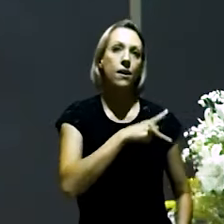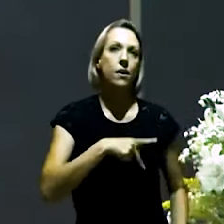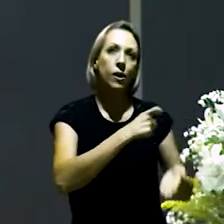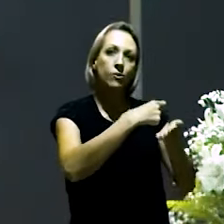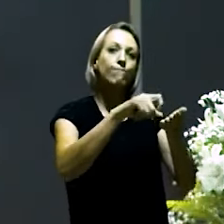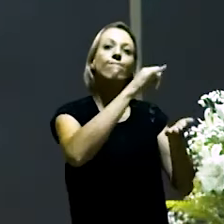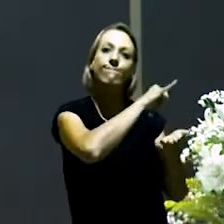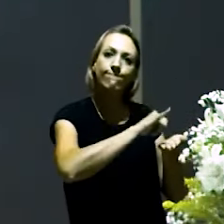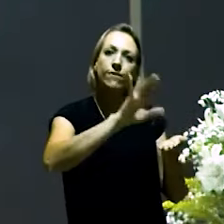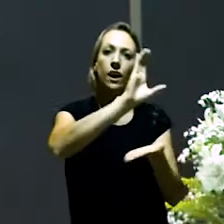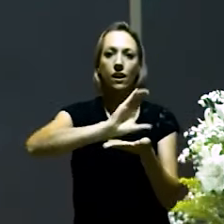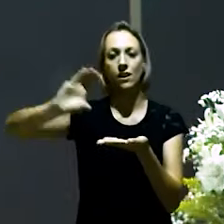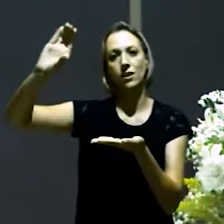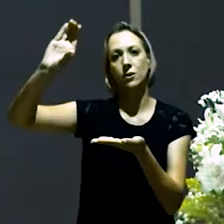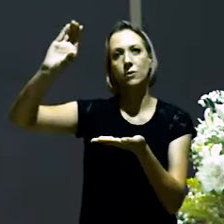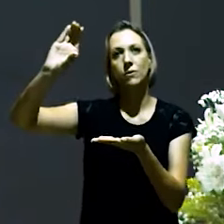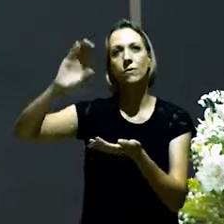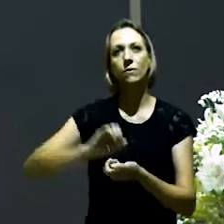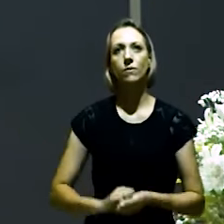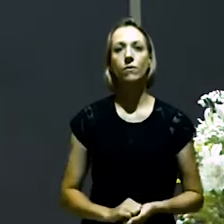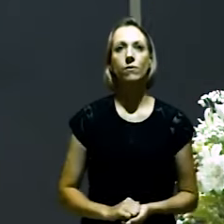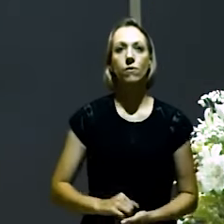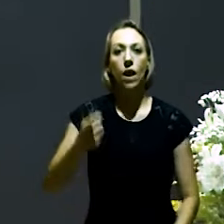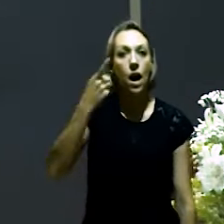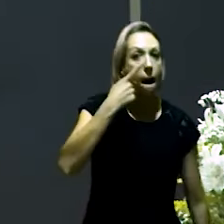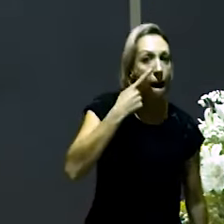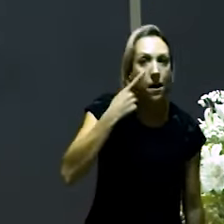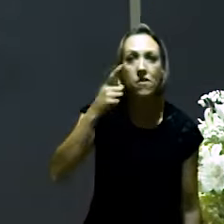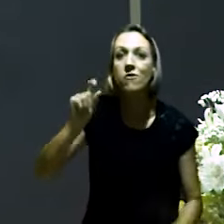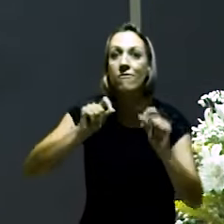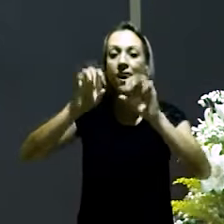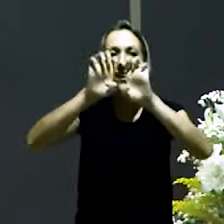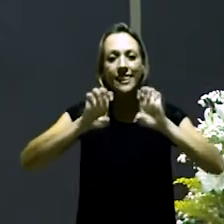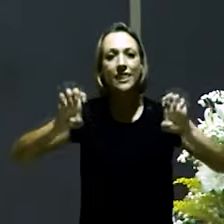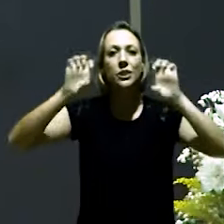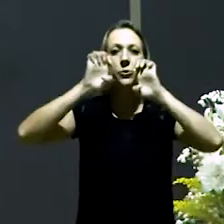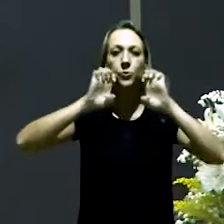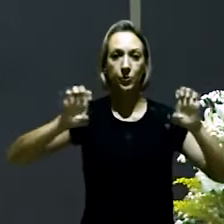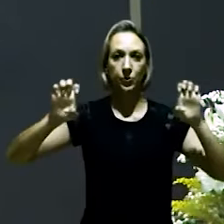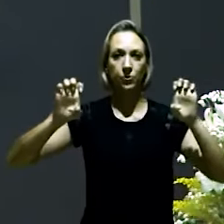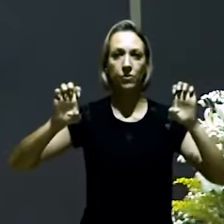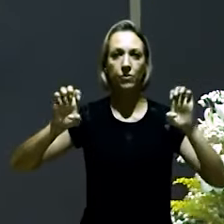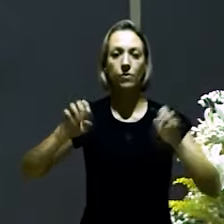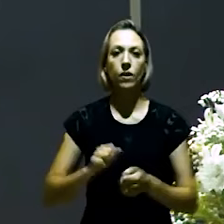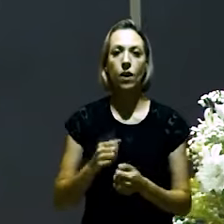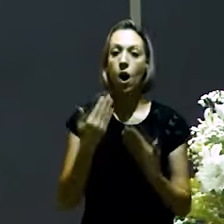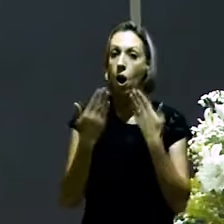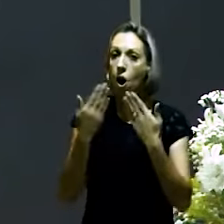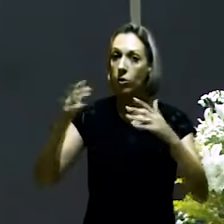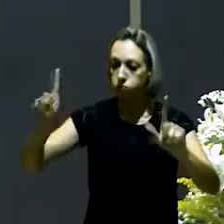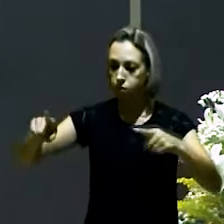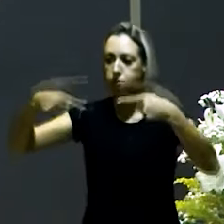Colossenses. Precisamos olhar o drama do Evangelho pelas lentes de uma batalha travada. E